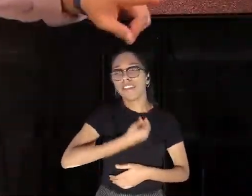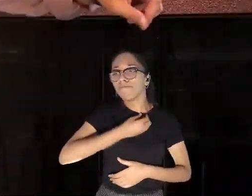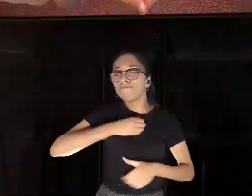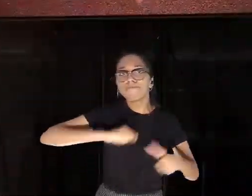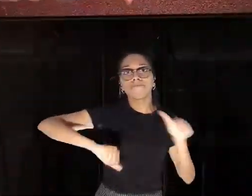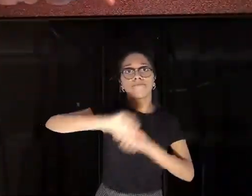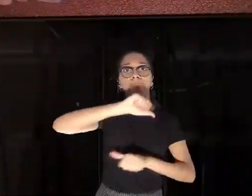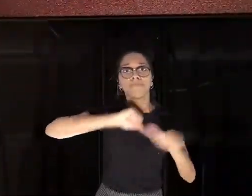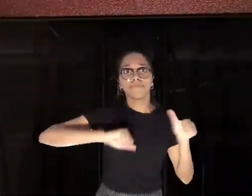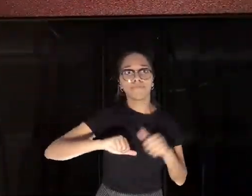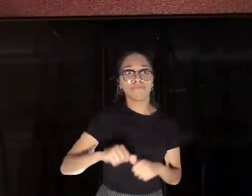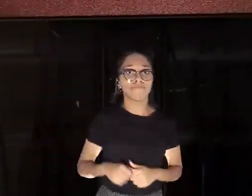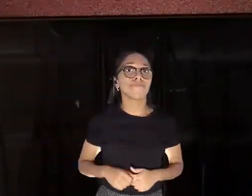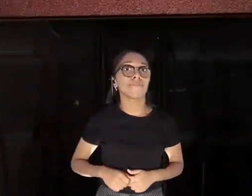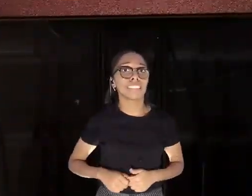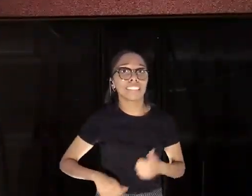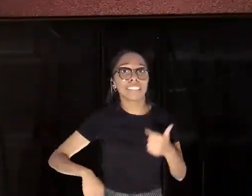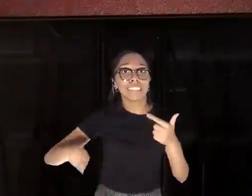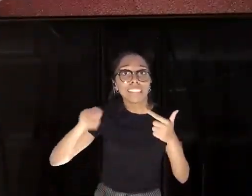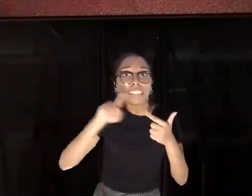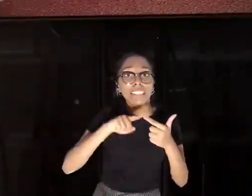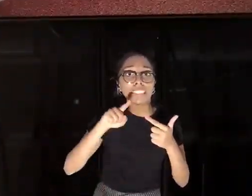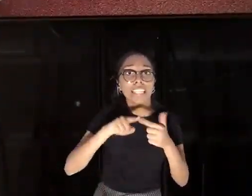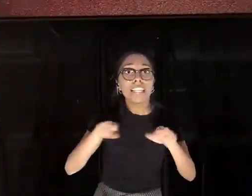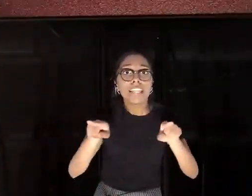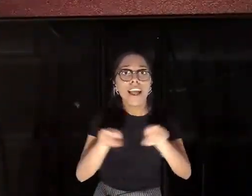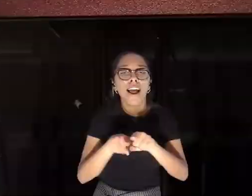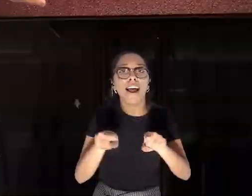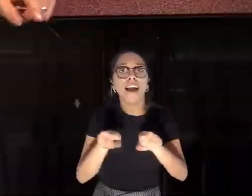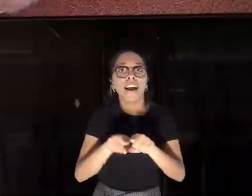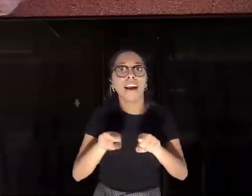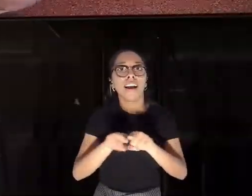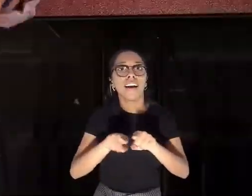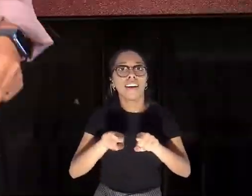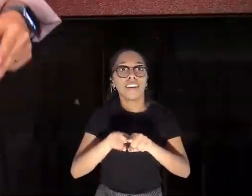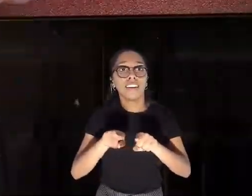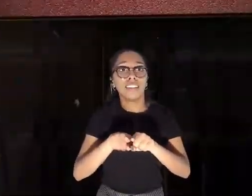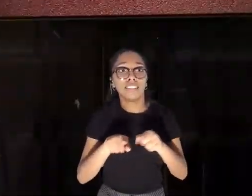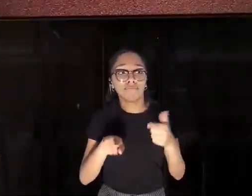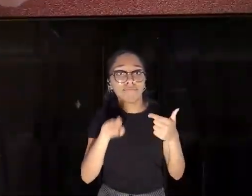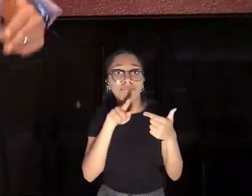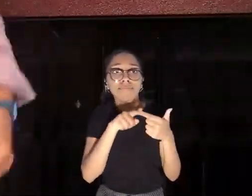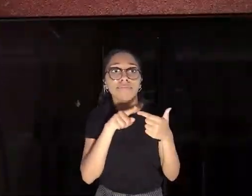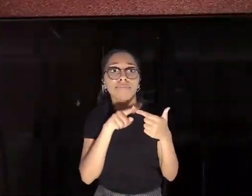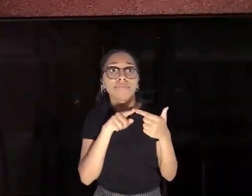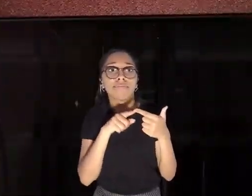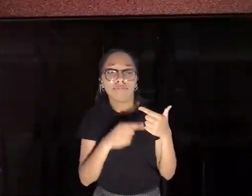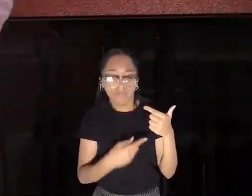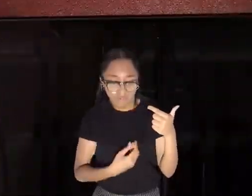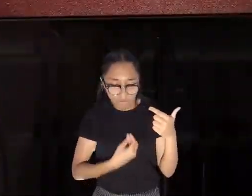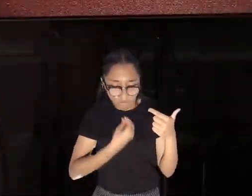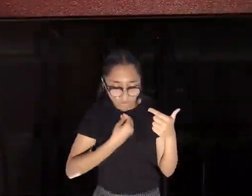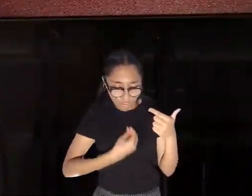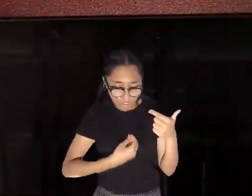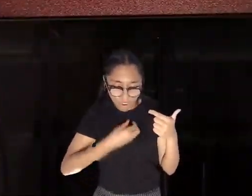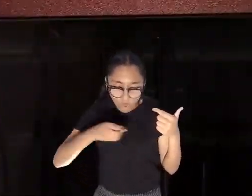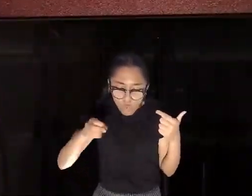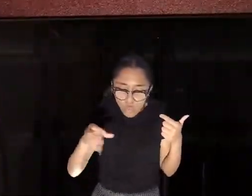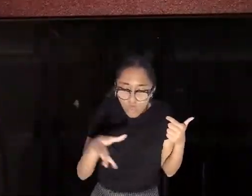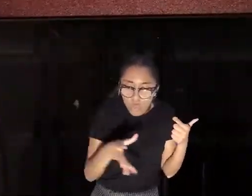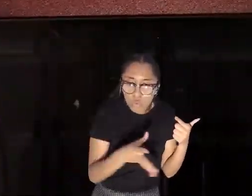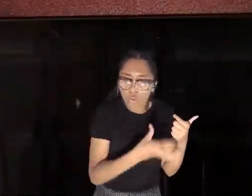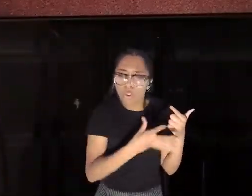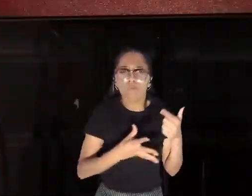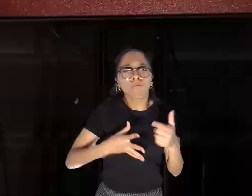Sabe o que o Espírito Santo faz também? Além de nos convencer do pecado, dois, é Ele que nos regenera. Nos dá uma vida nova. Fala